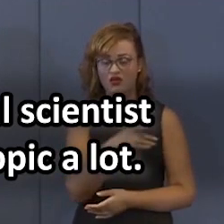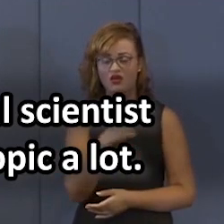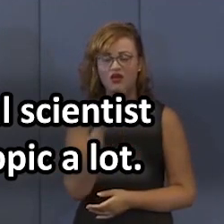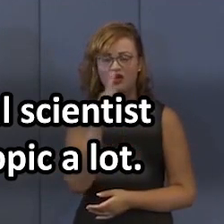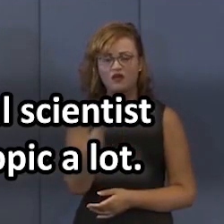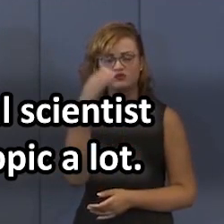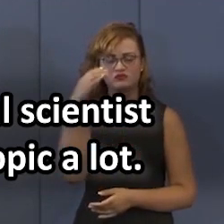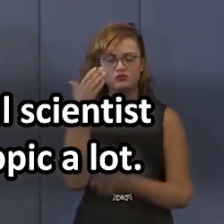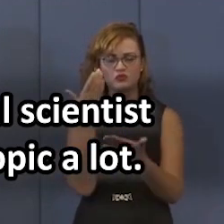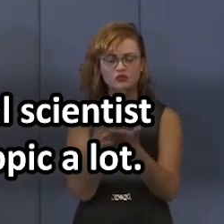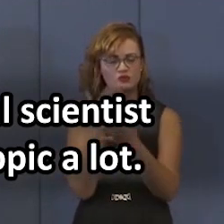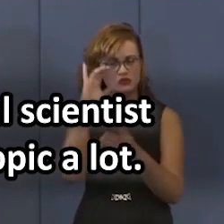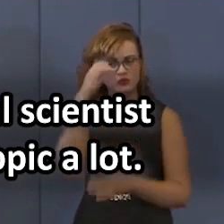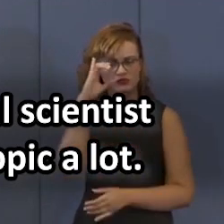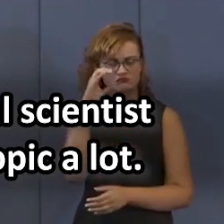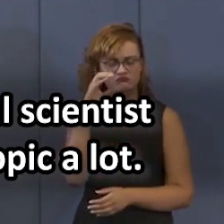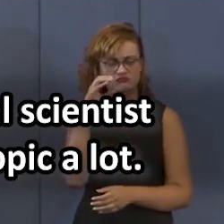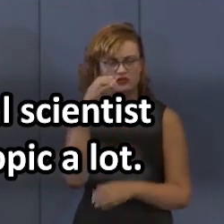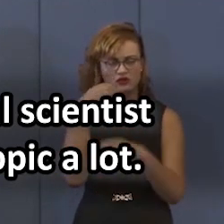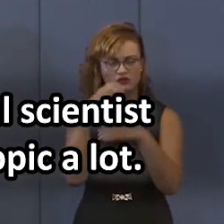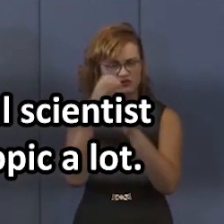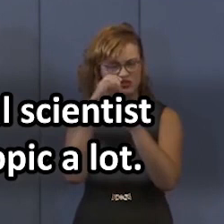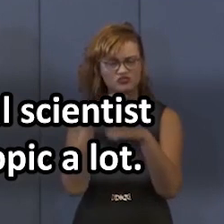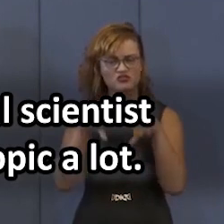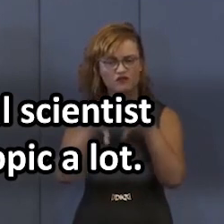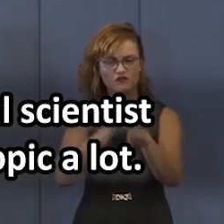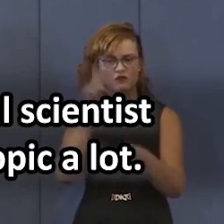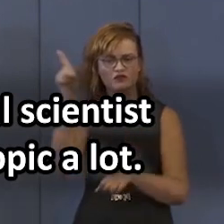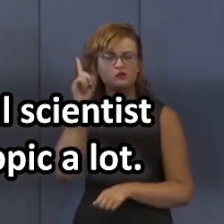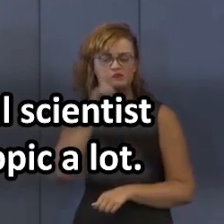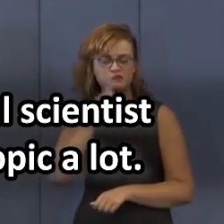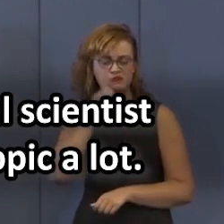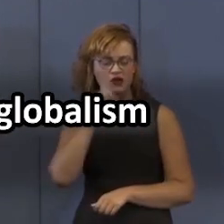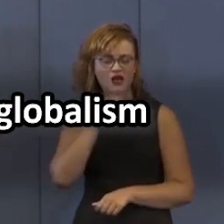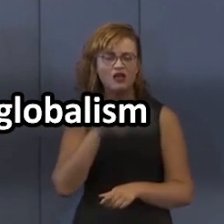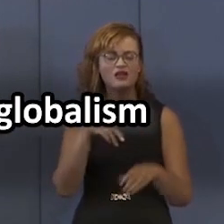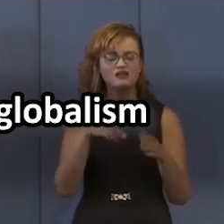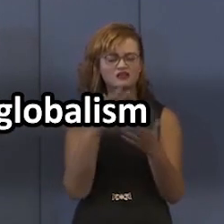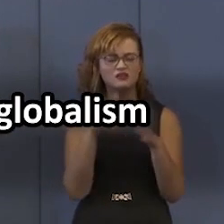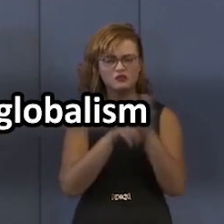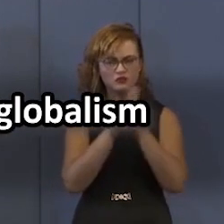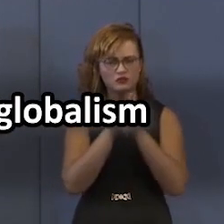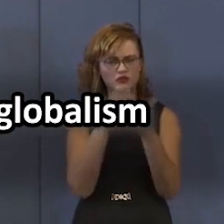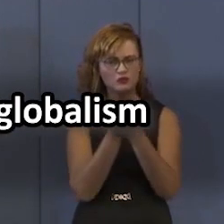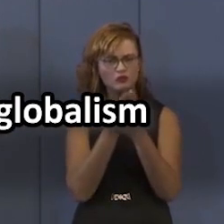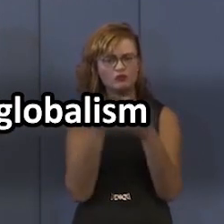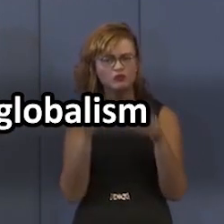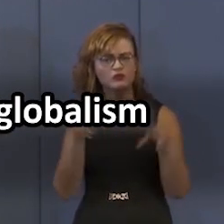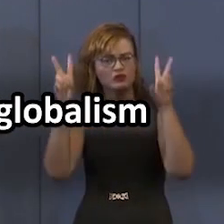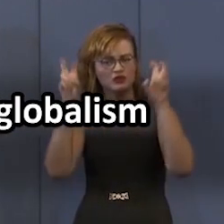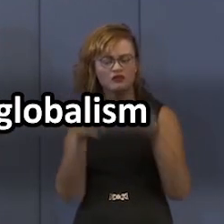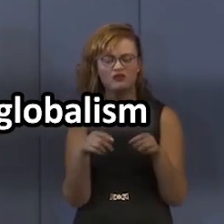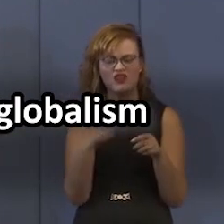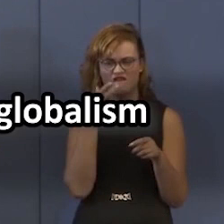um cientista político israelense formado em Princeton, trata muito desse tema. Ele não chama propriamente de